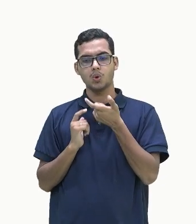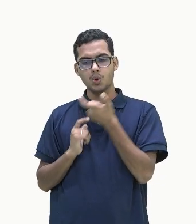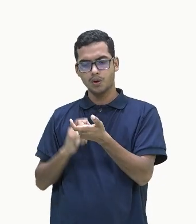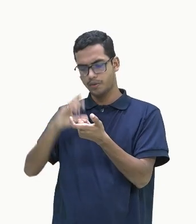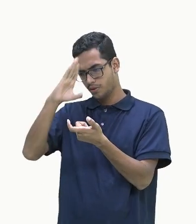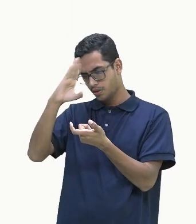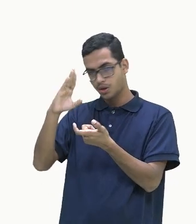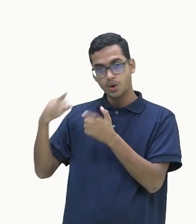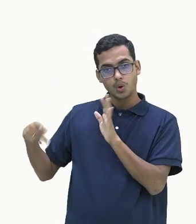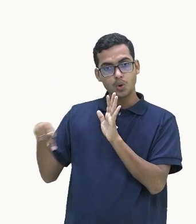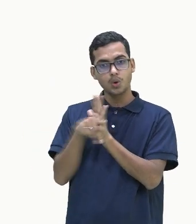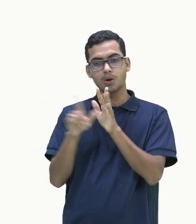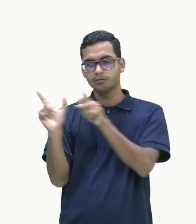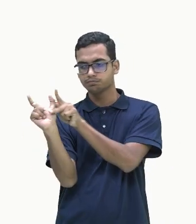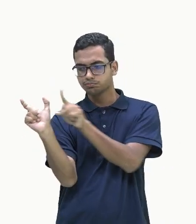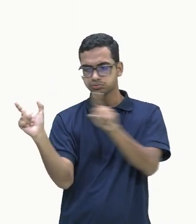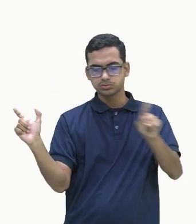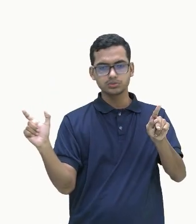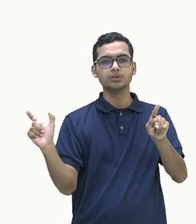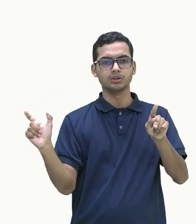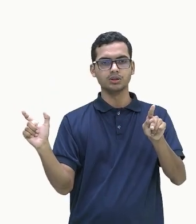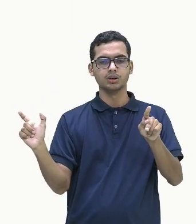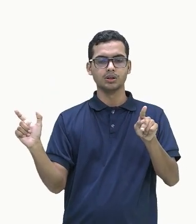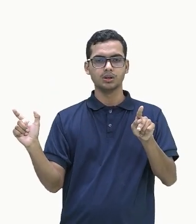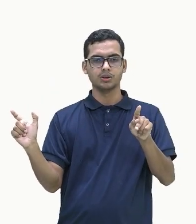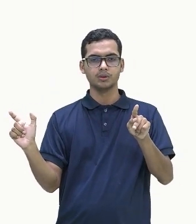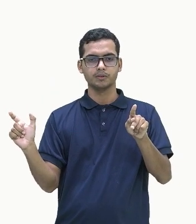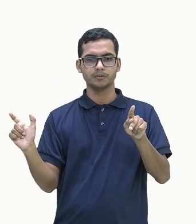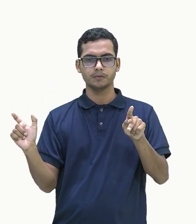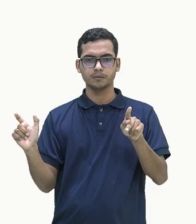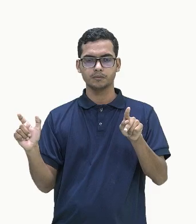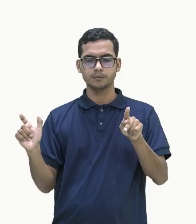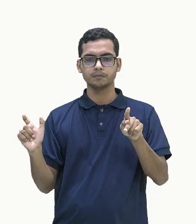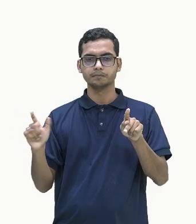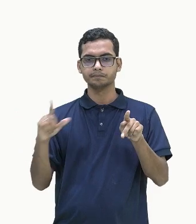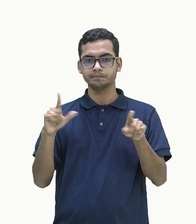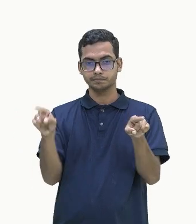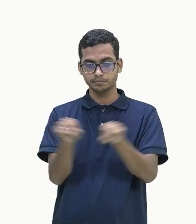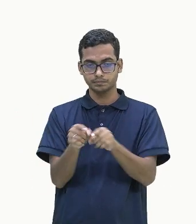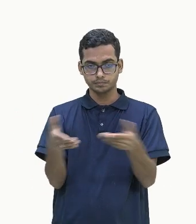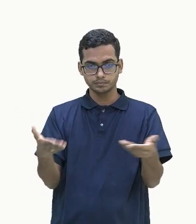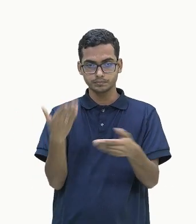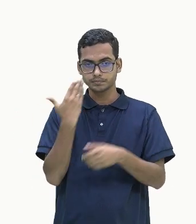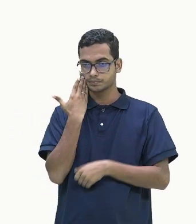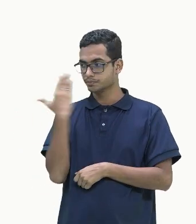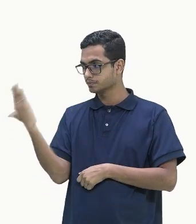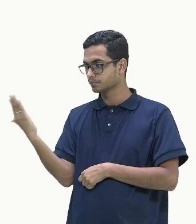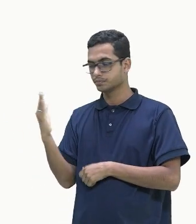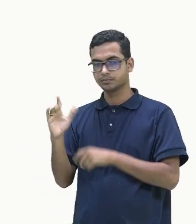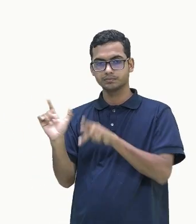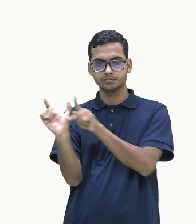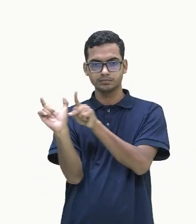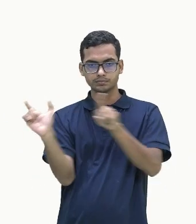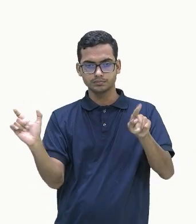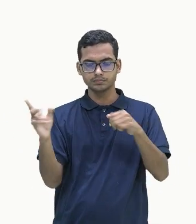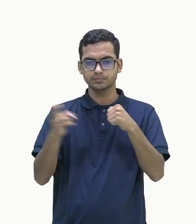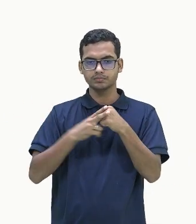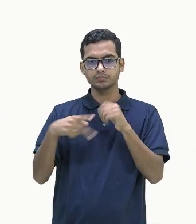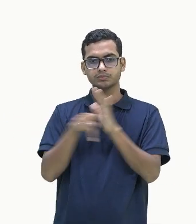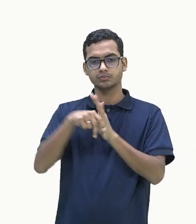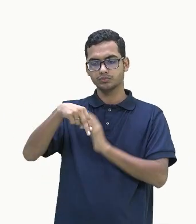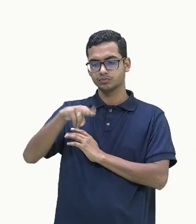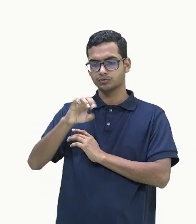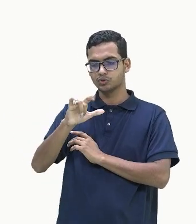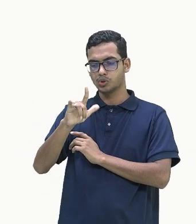linha para lembrar que é também núcleo. Já aqui, no predicado verbal, o núcleo é o próprio verbo, lembrem-se